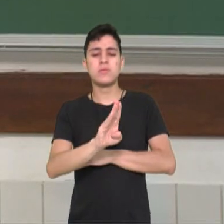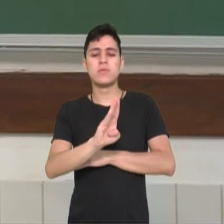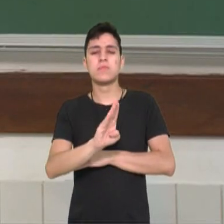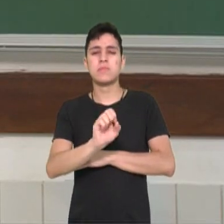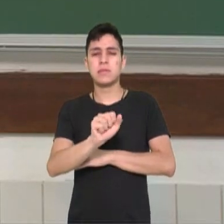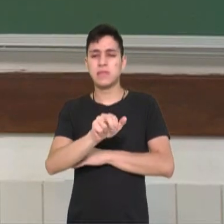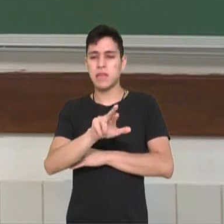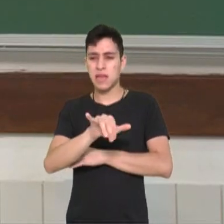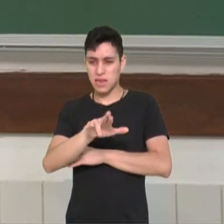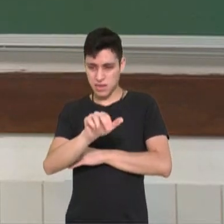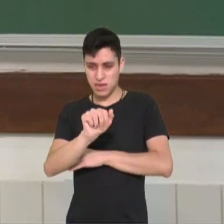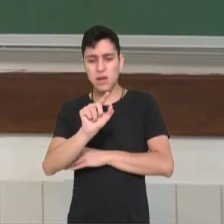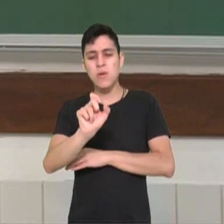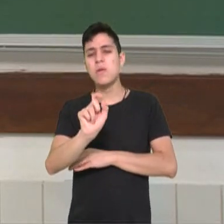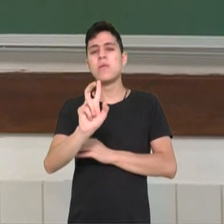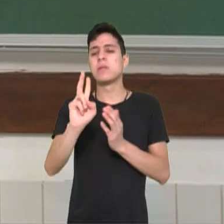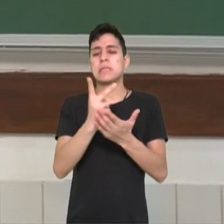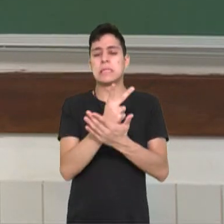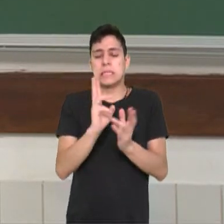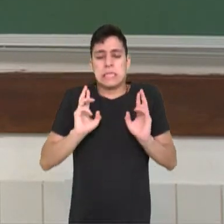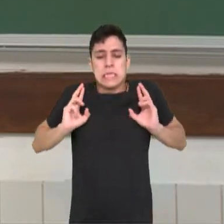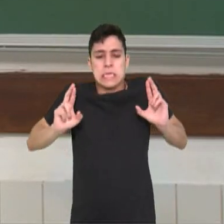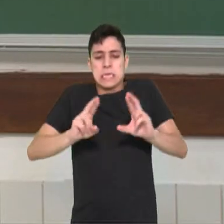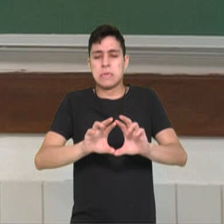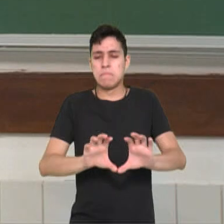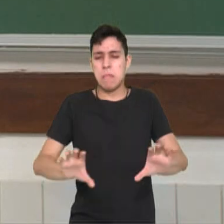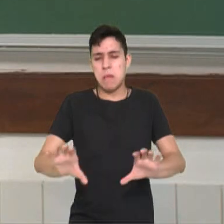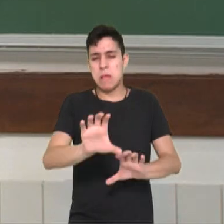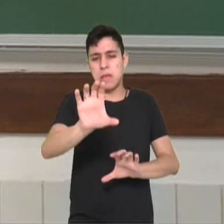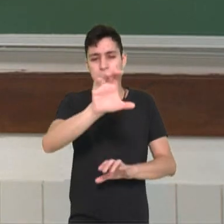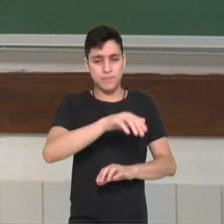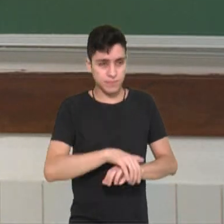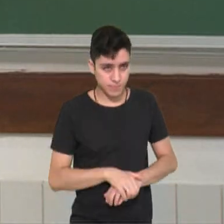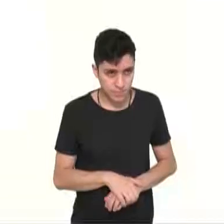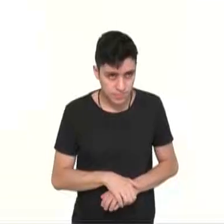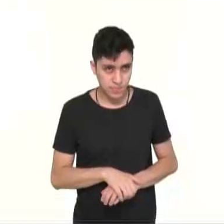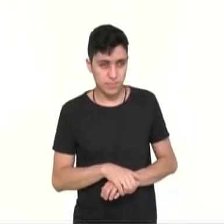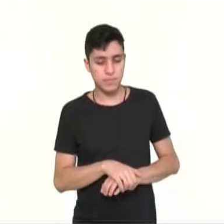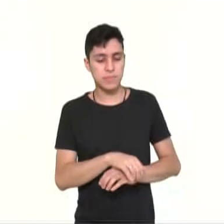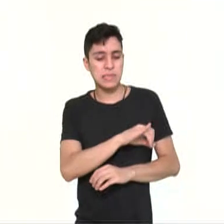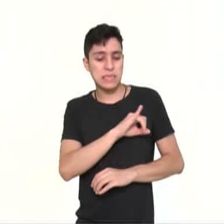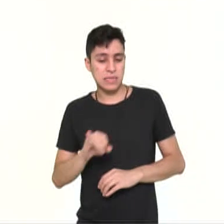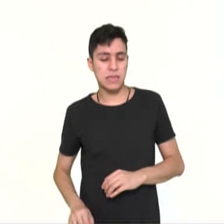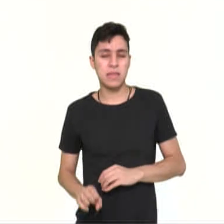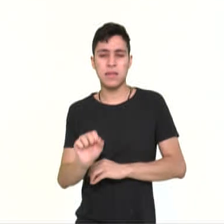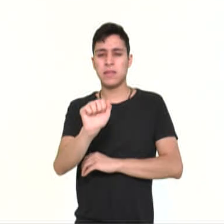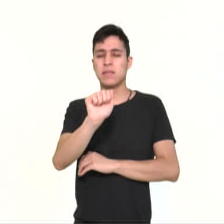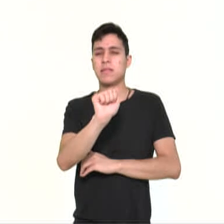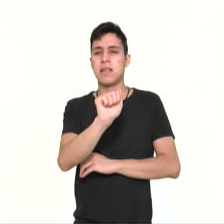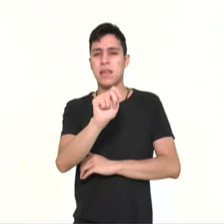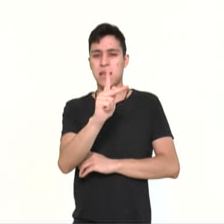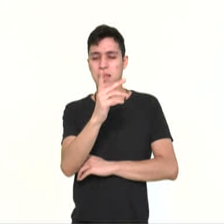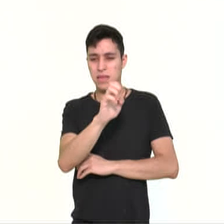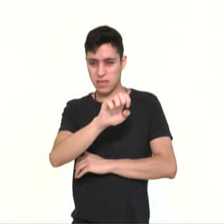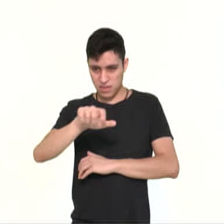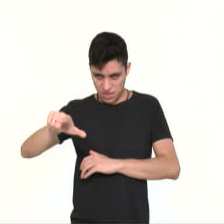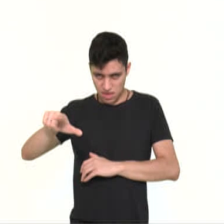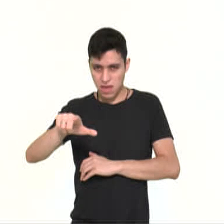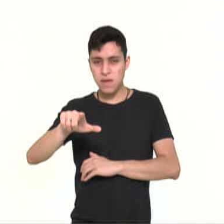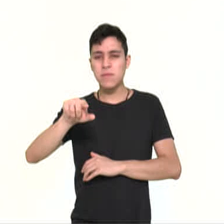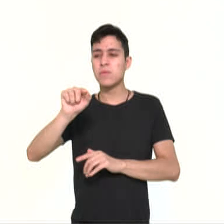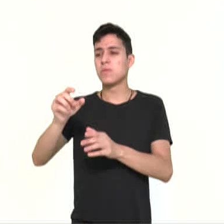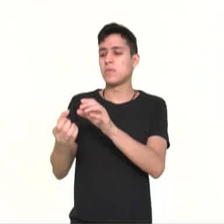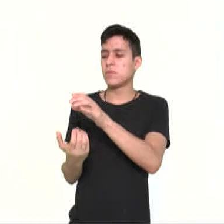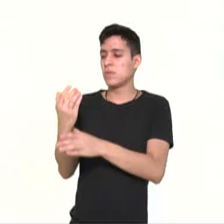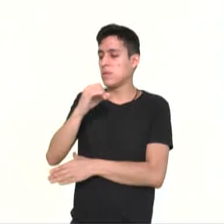onde nós vimos que se formaram impérios e reinos. Os impérios do Sahel, nós vamos ver que lá se organizou o Império de